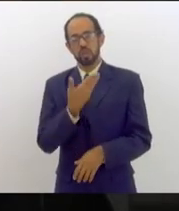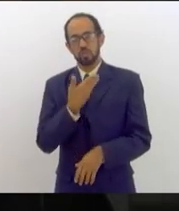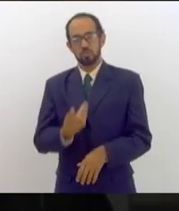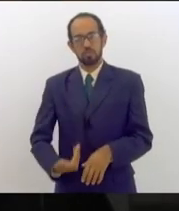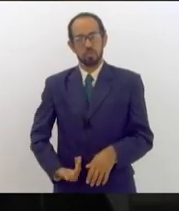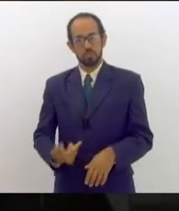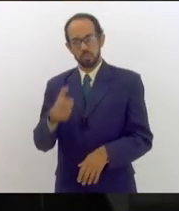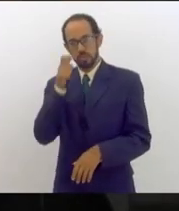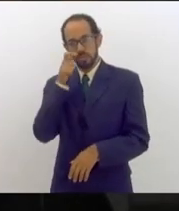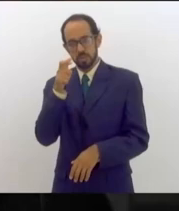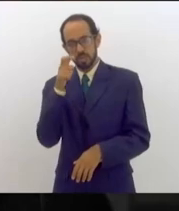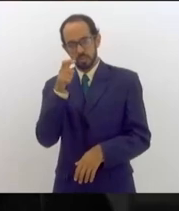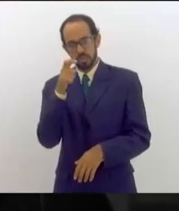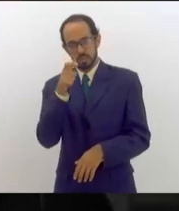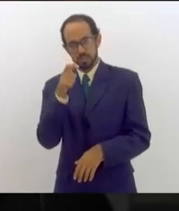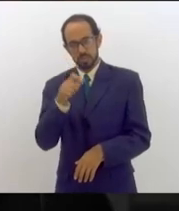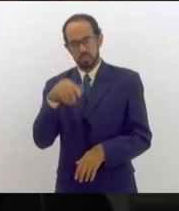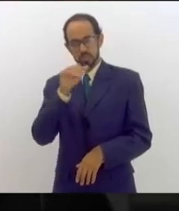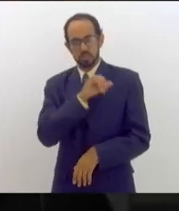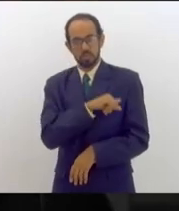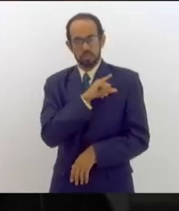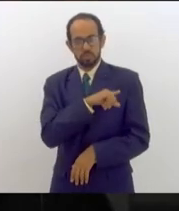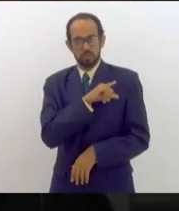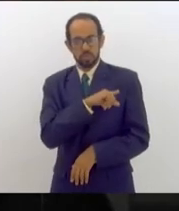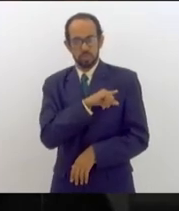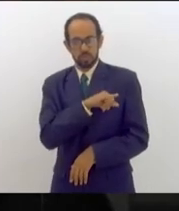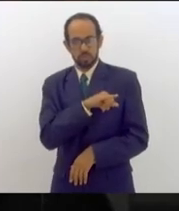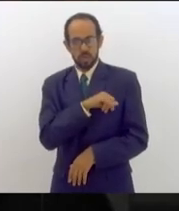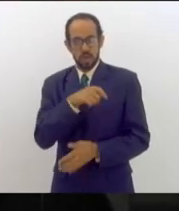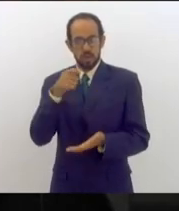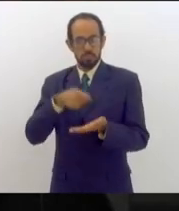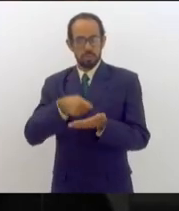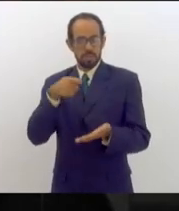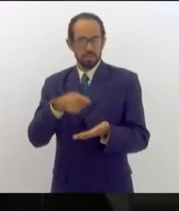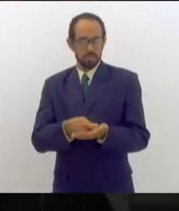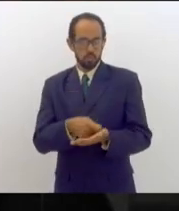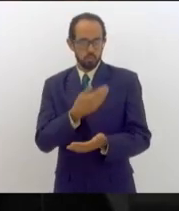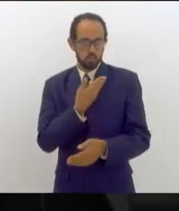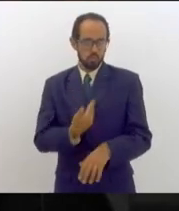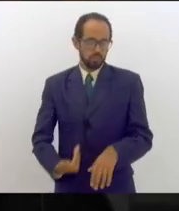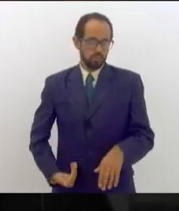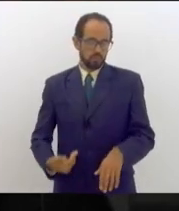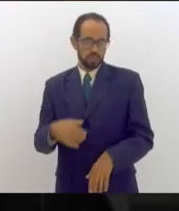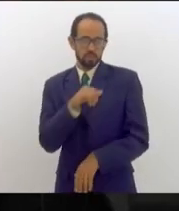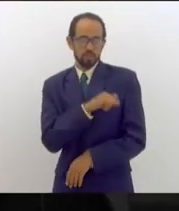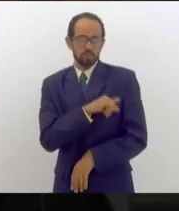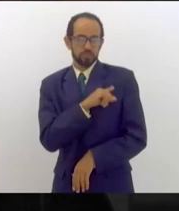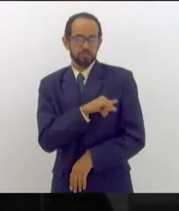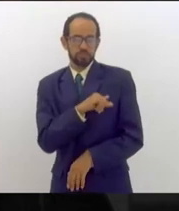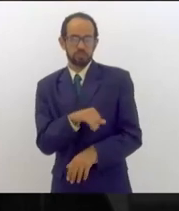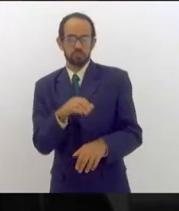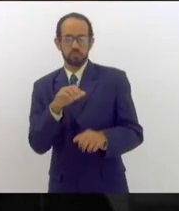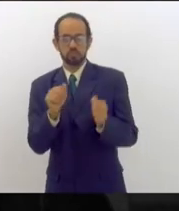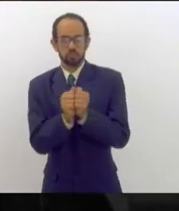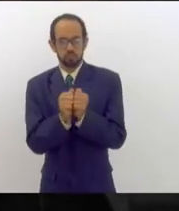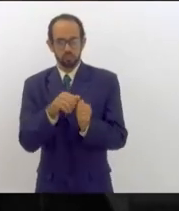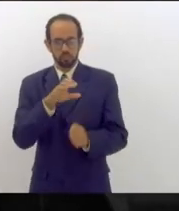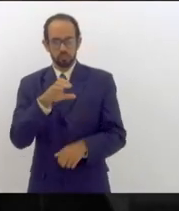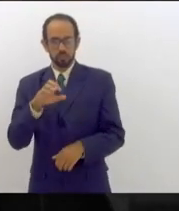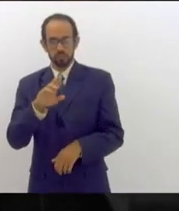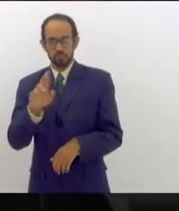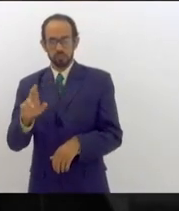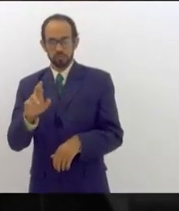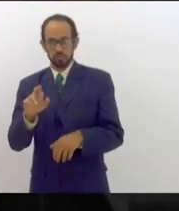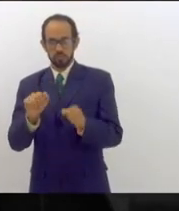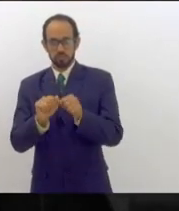ao interesse público do Estado do Rio de Janeiro a pressão que o governo do estado e a CCR fizeram juntas sobre